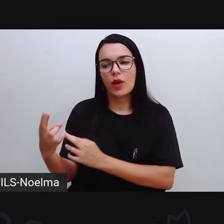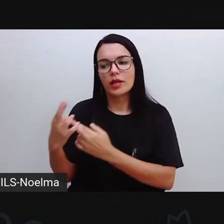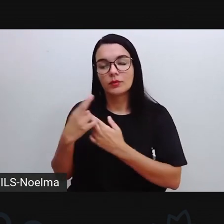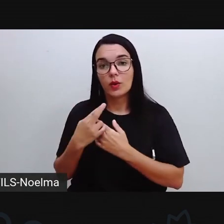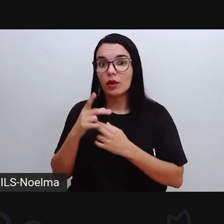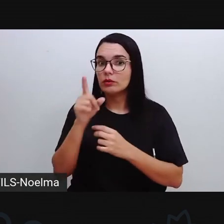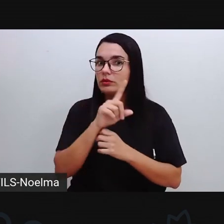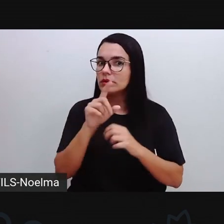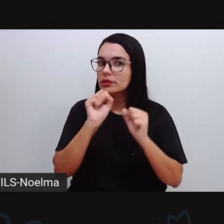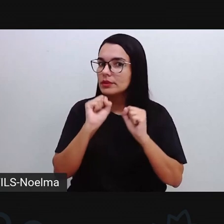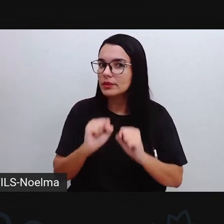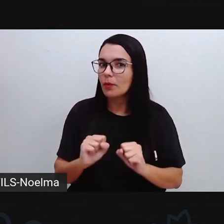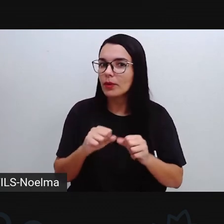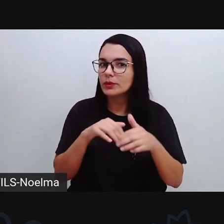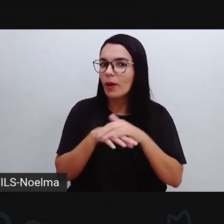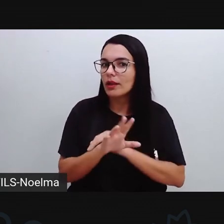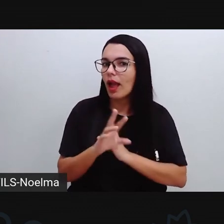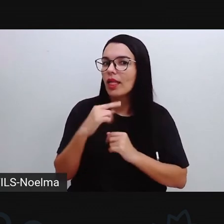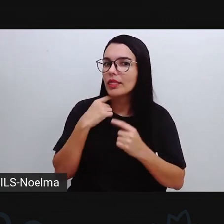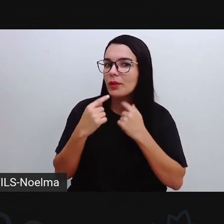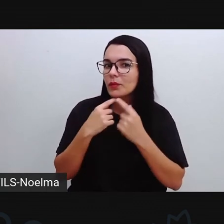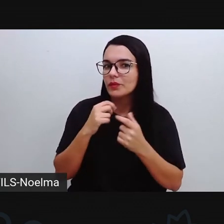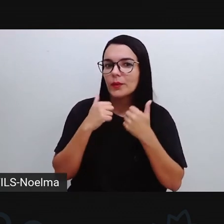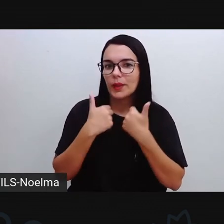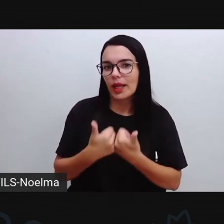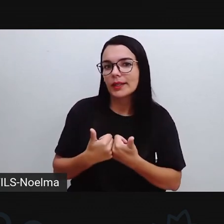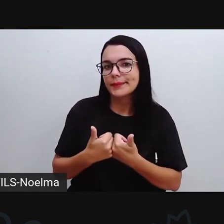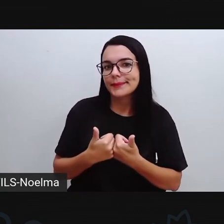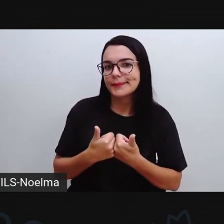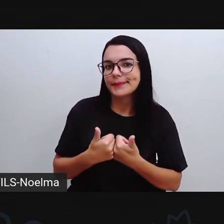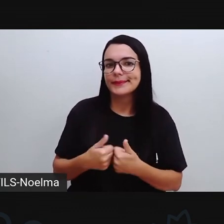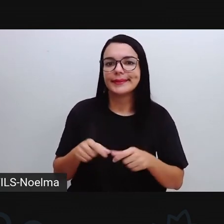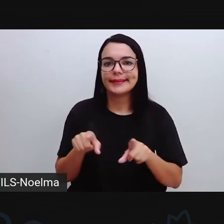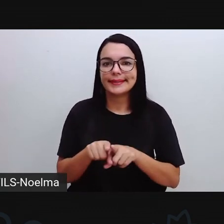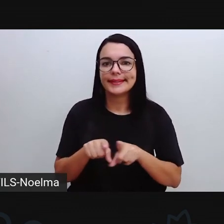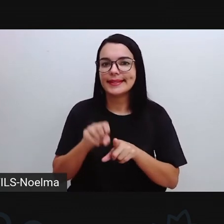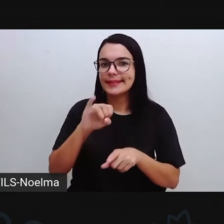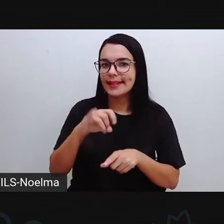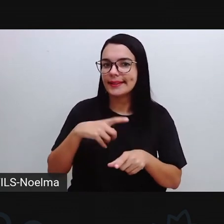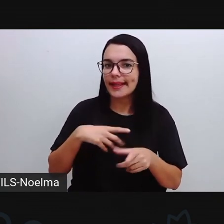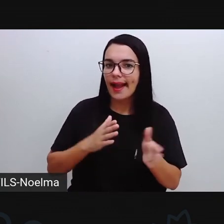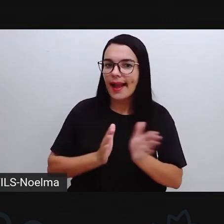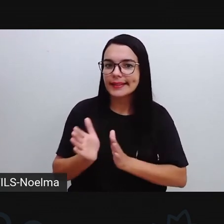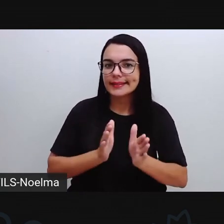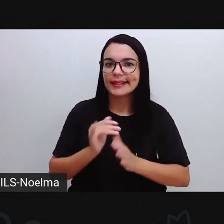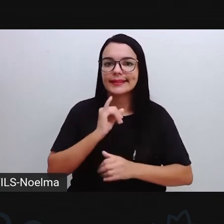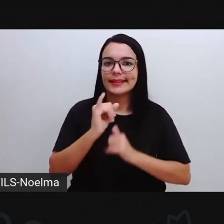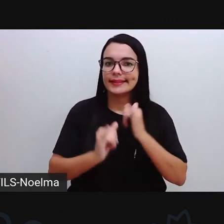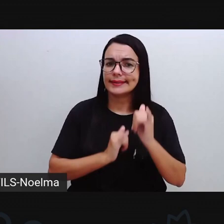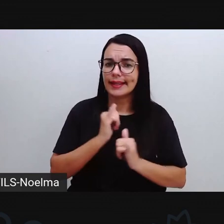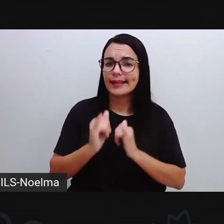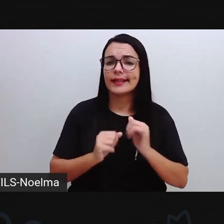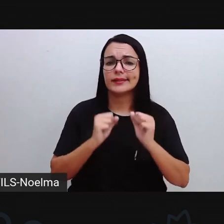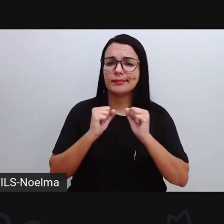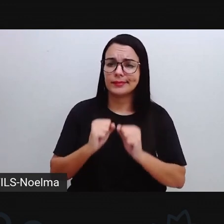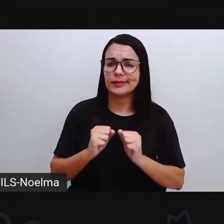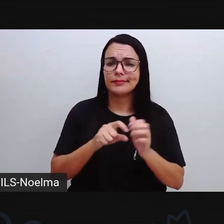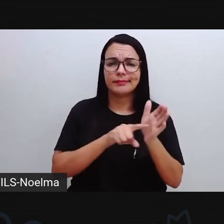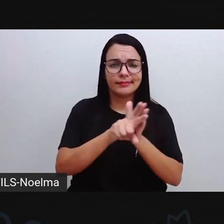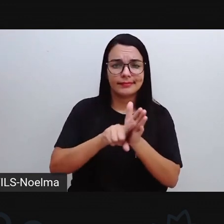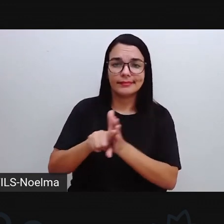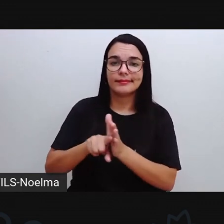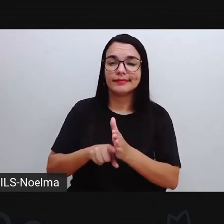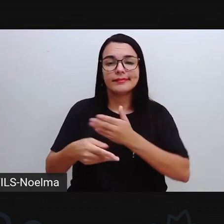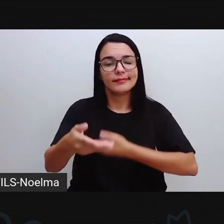guarde essas dúvidas com vocês, né? Além disso, também, se vocês têm acesso à internet, vocês também podem estar pesquisando e compartilhando